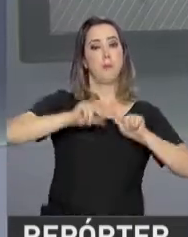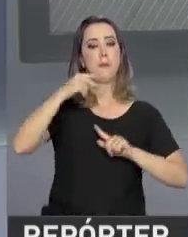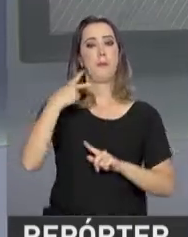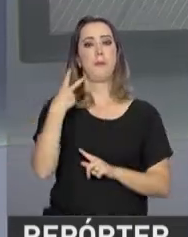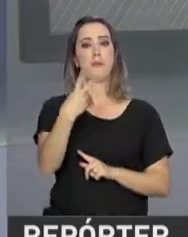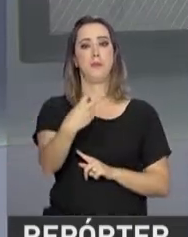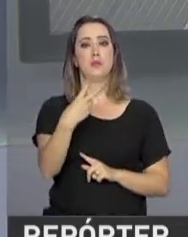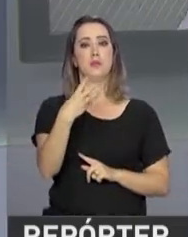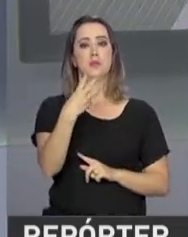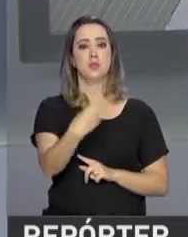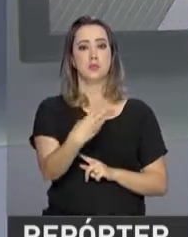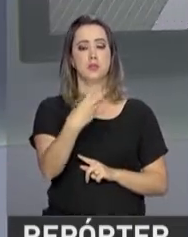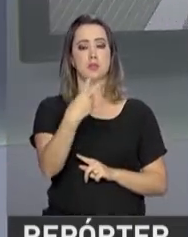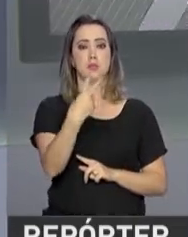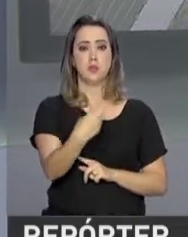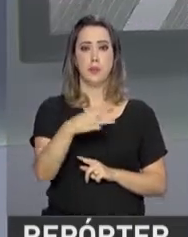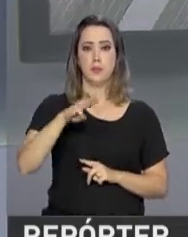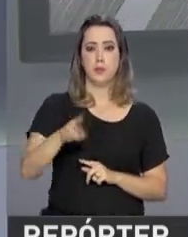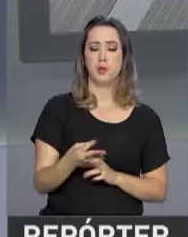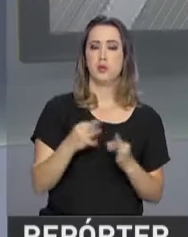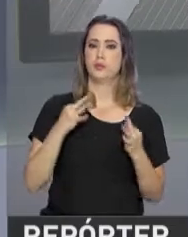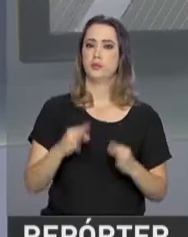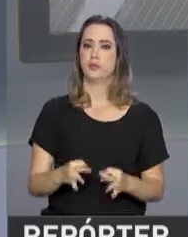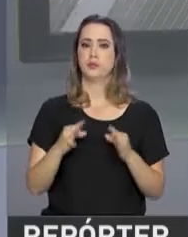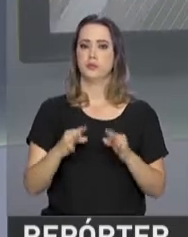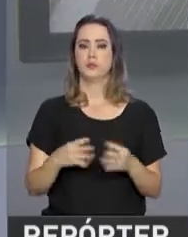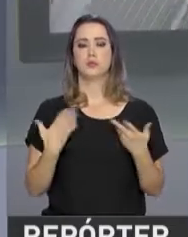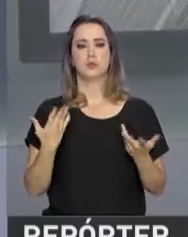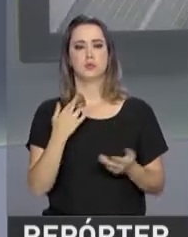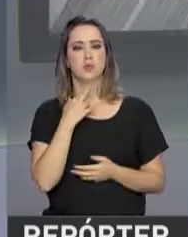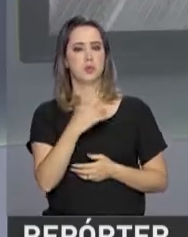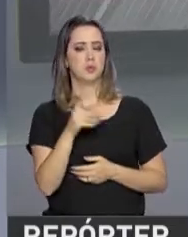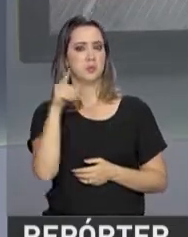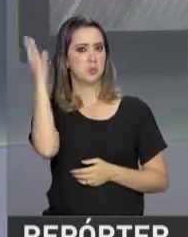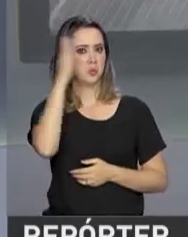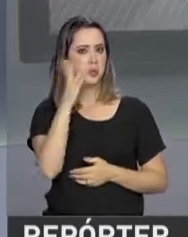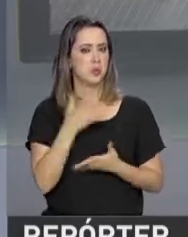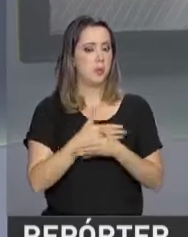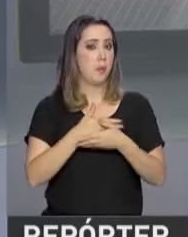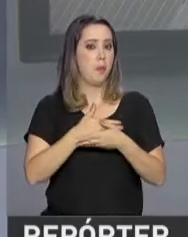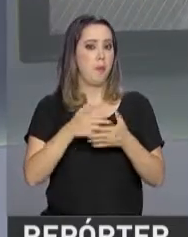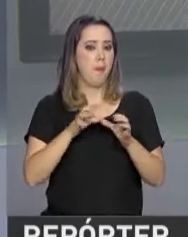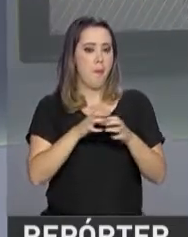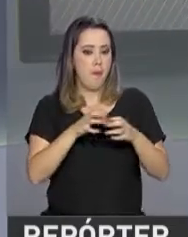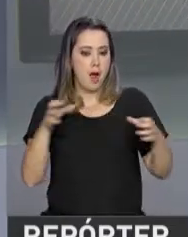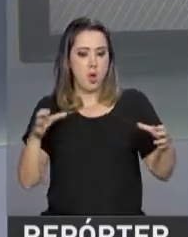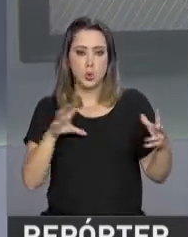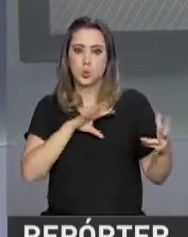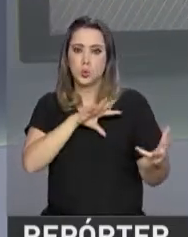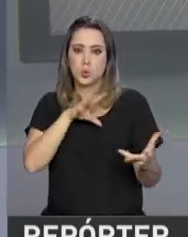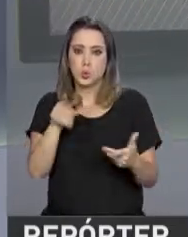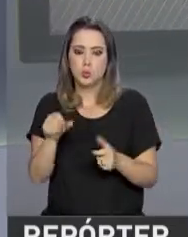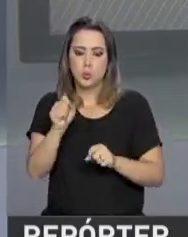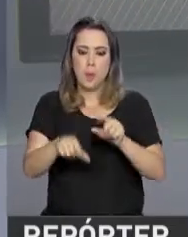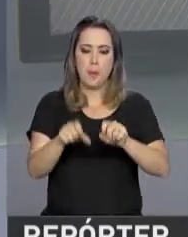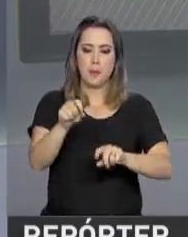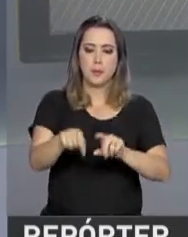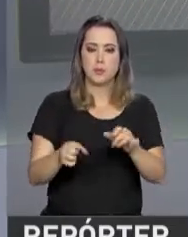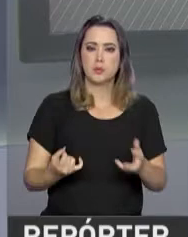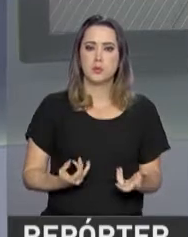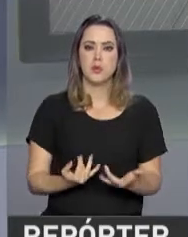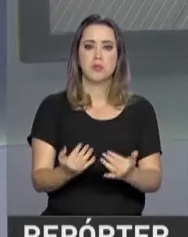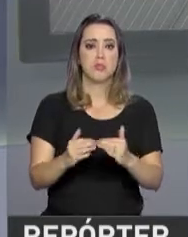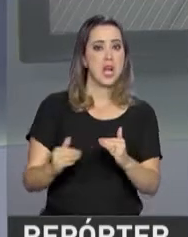232 milhões de toneladas. Com o resultado, o Brasil passa a ser o maior produtor de soja do mundo, superando os Estados Unidos.